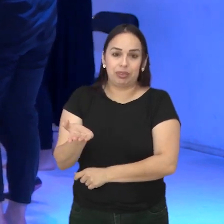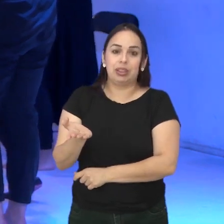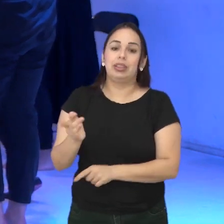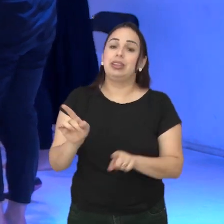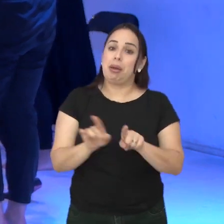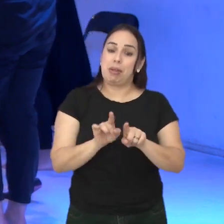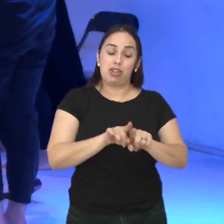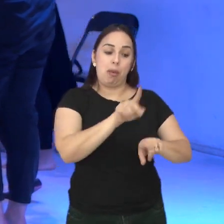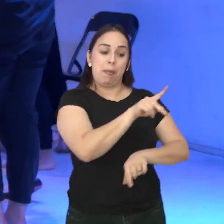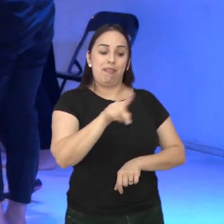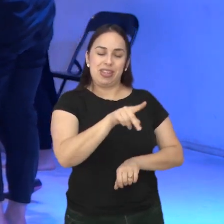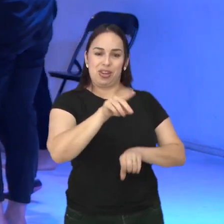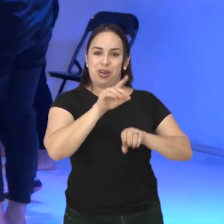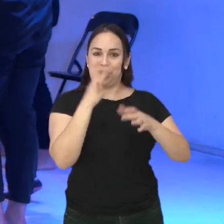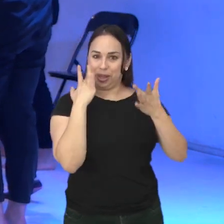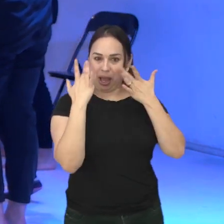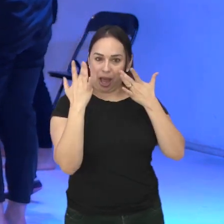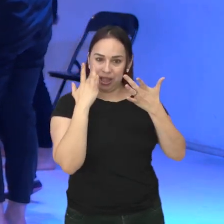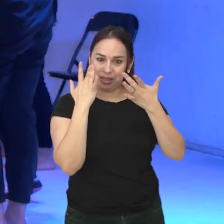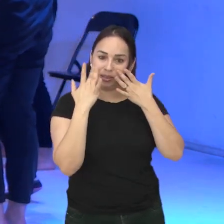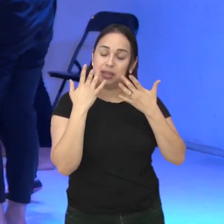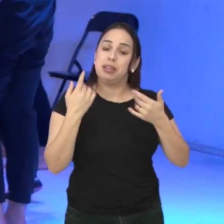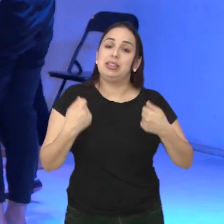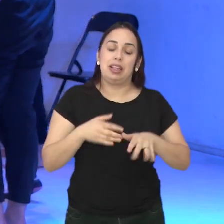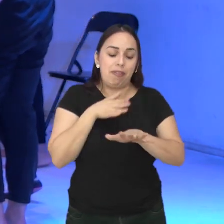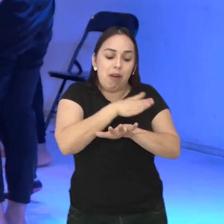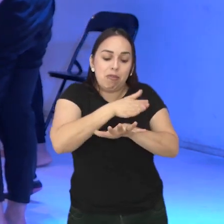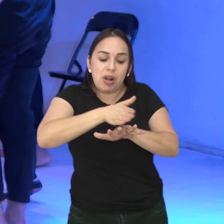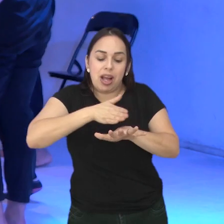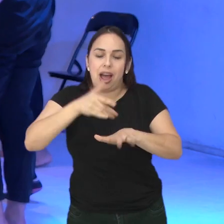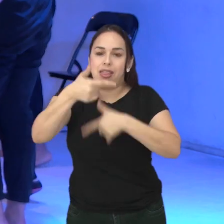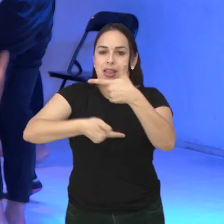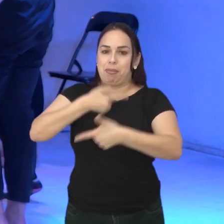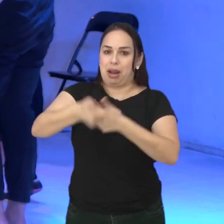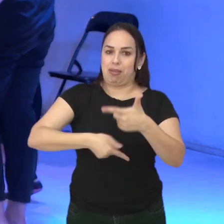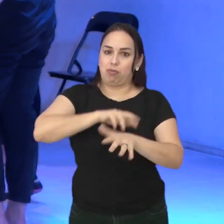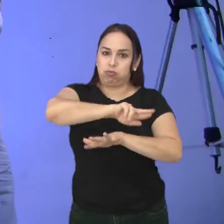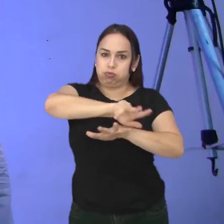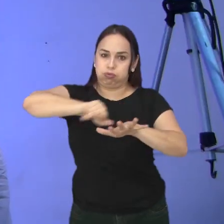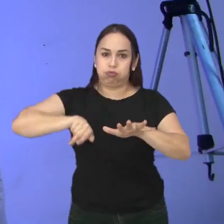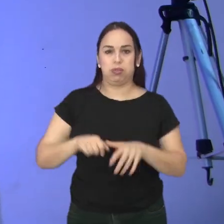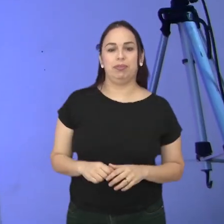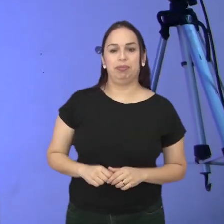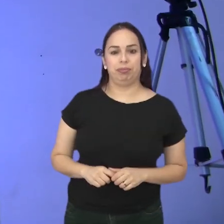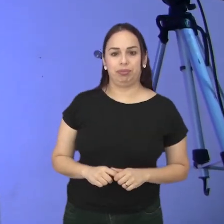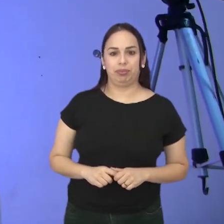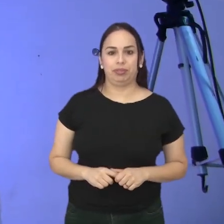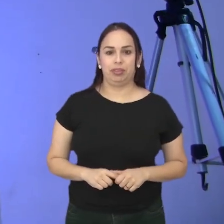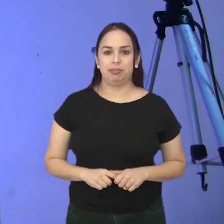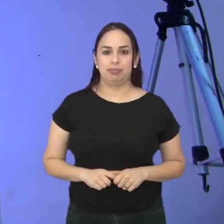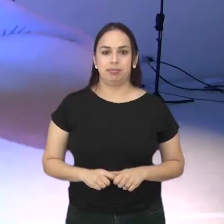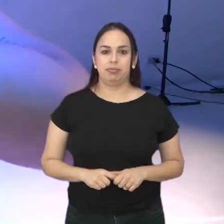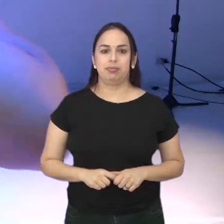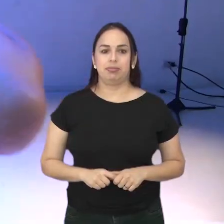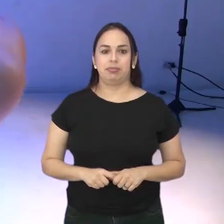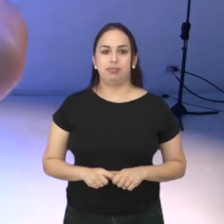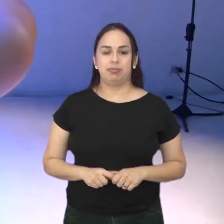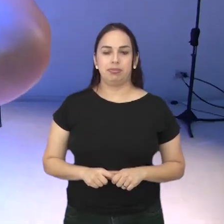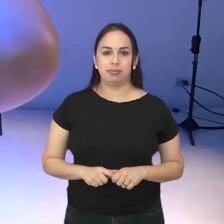dirigir. E além disso sou professor de teatro, porque você tem que fazer várias coisas, né?